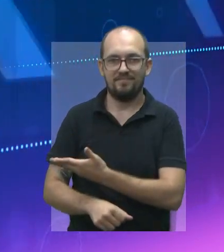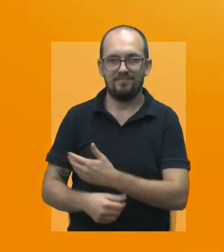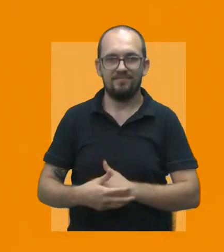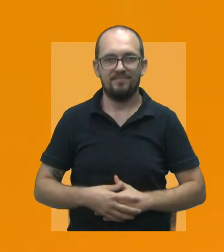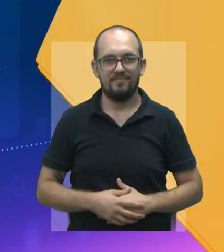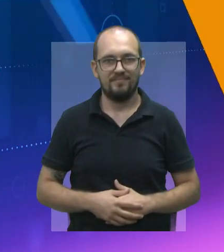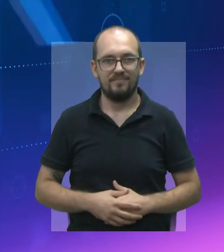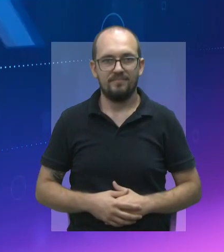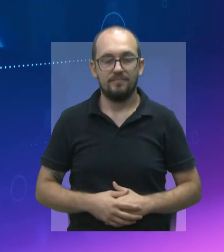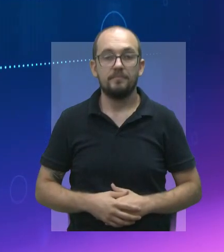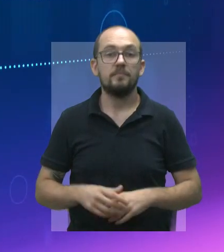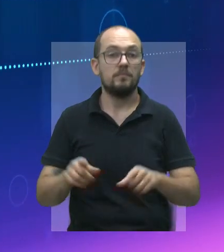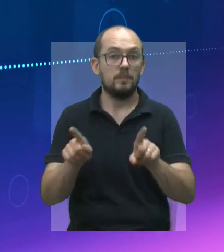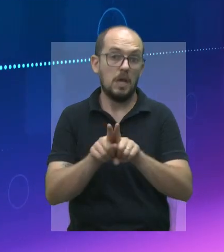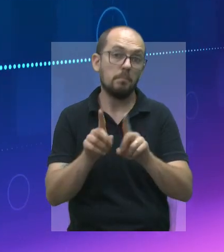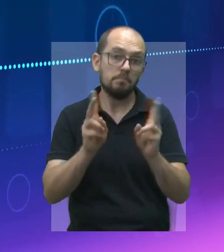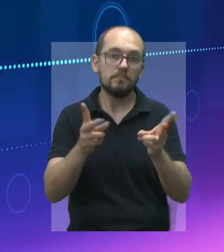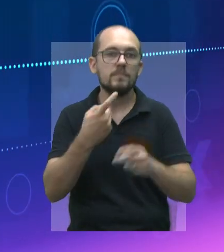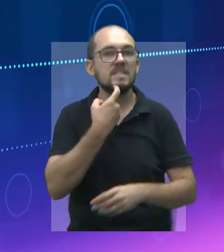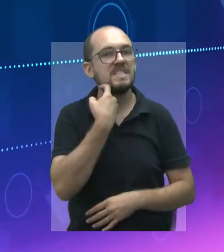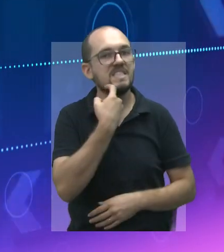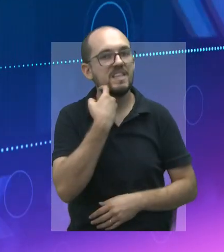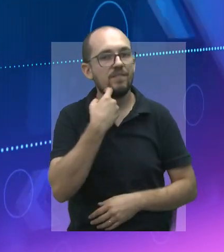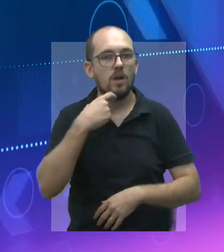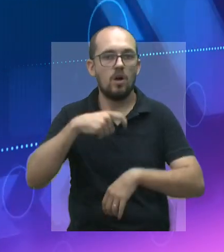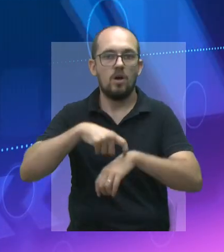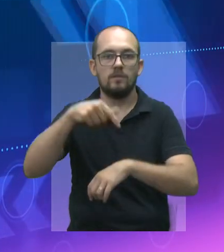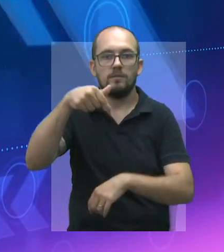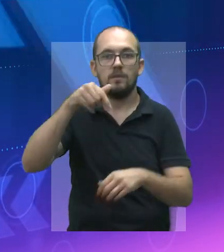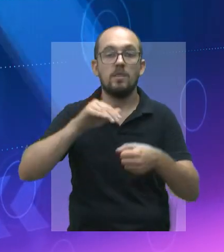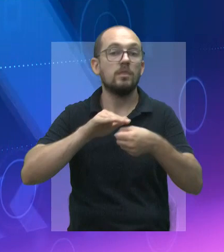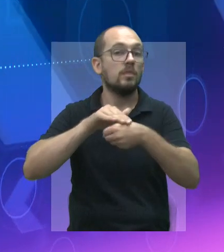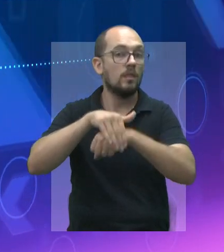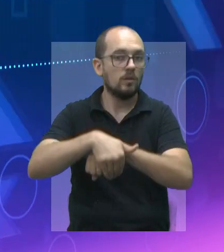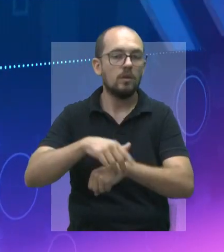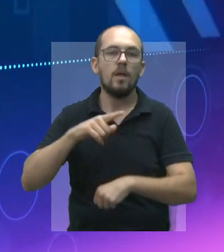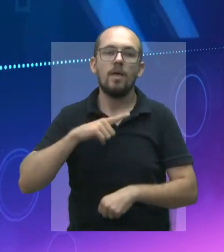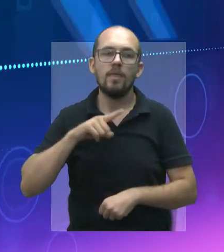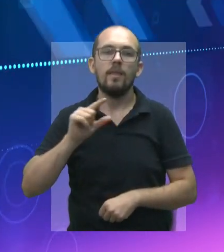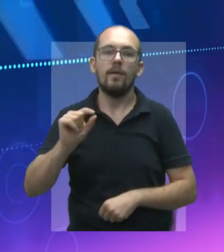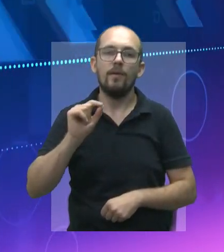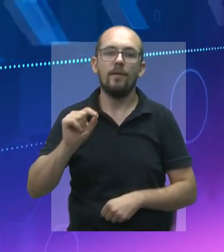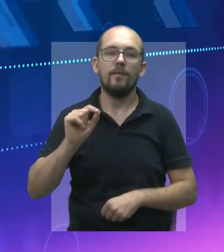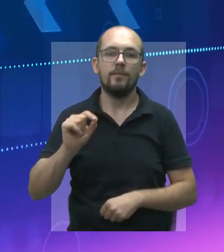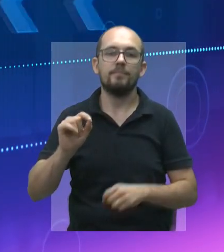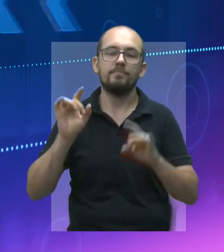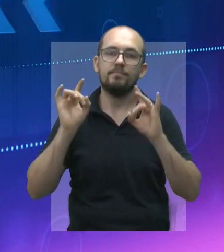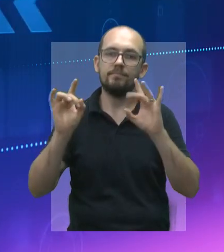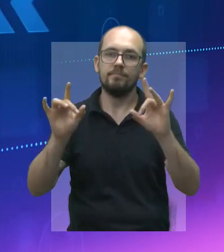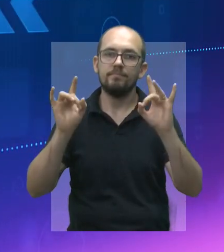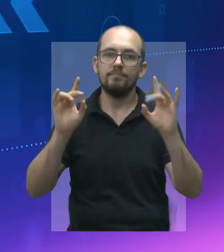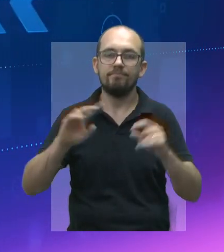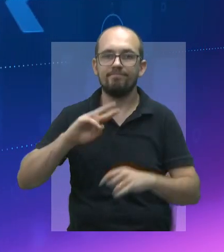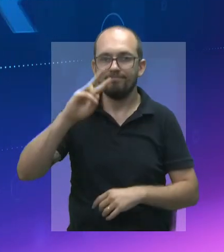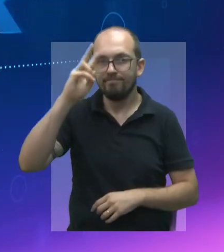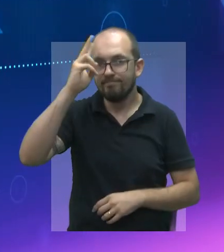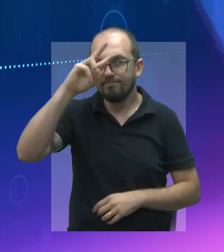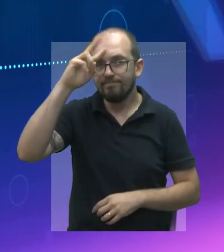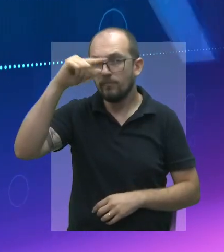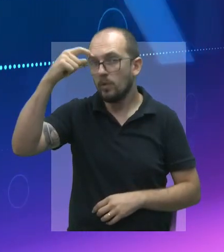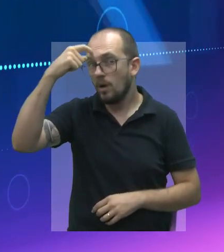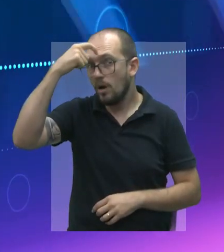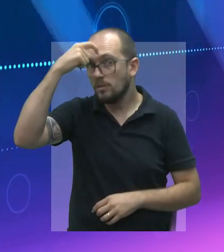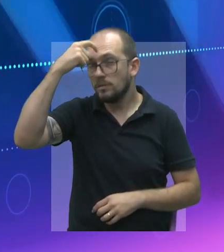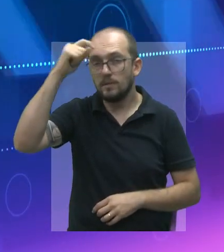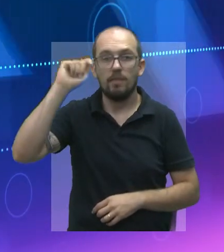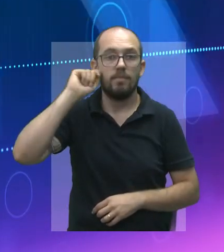447. Também na sexta-feira, às 7 horas da noite, vai ter evento em comemoração ao mês da Consciência Negra,